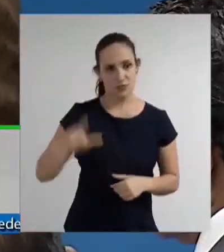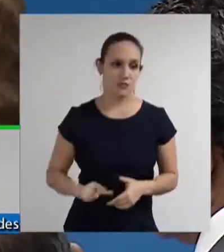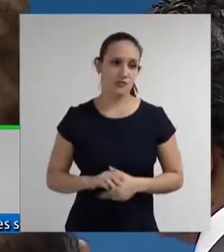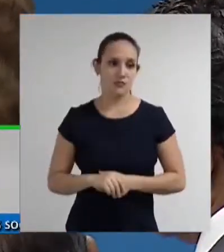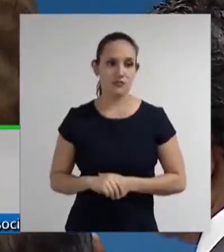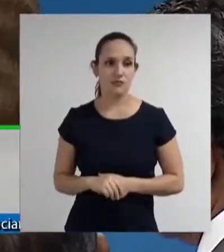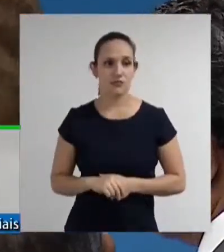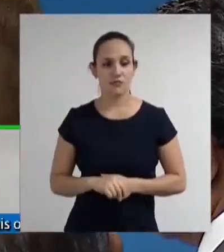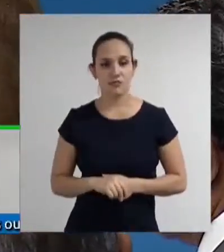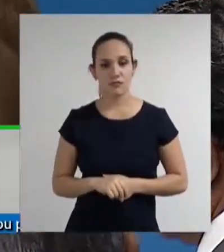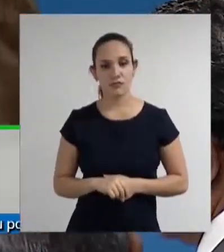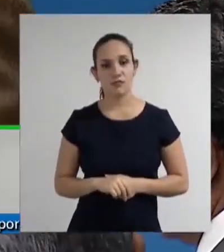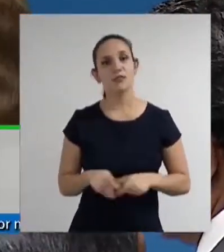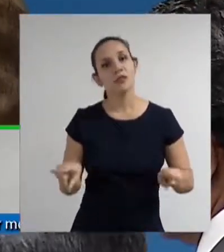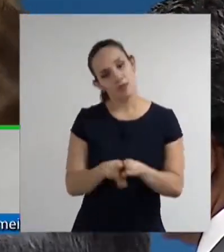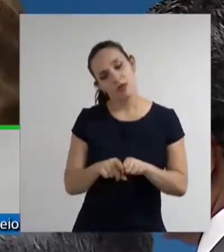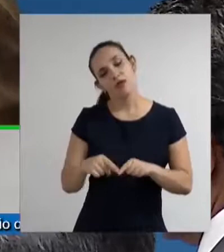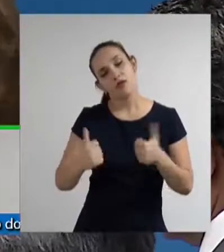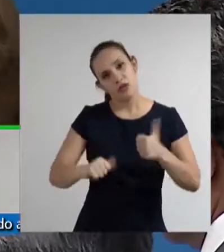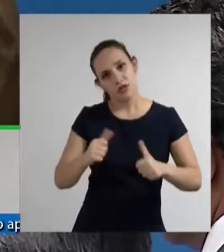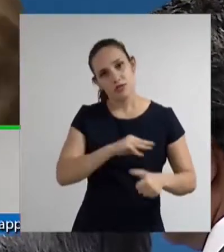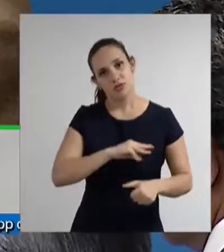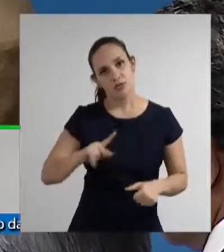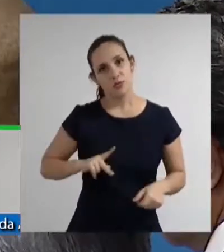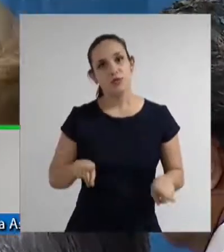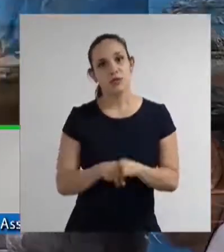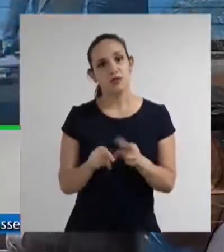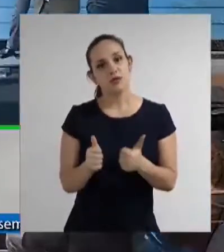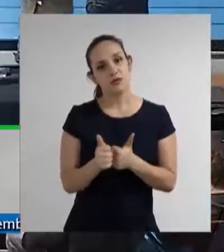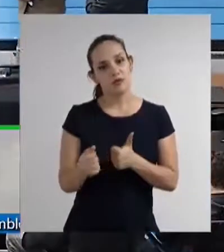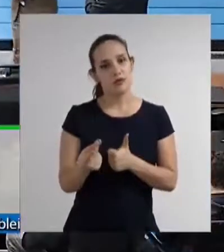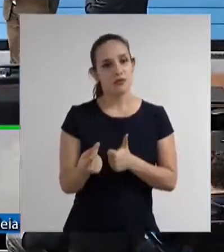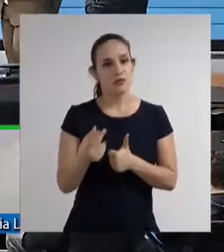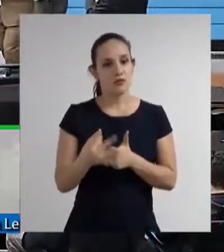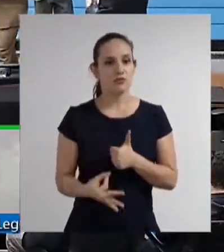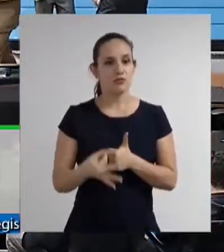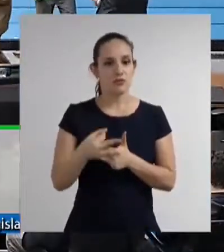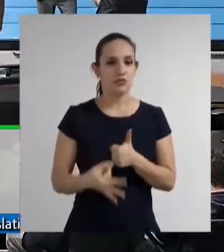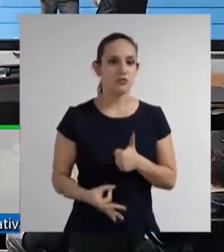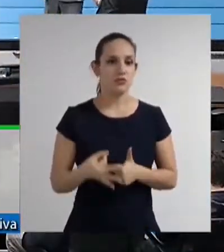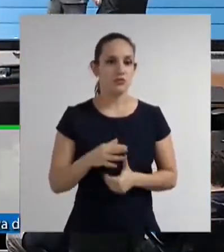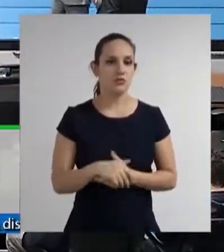Estado, com aval do Ministério Público e do Tribunal de Justiça. Voto favorável.